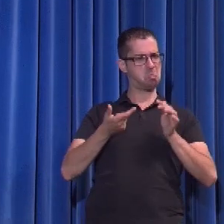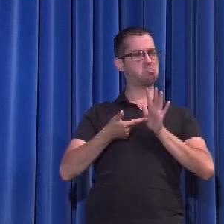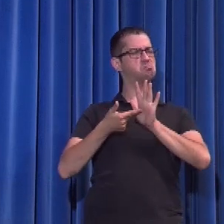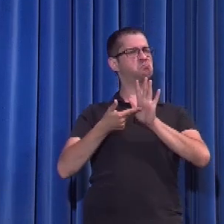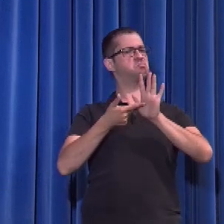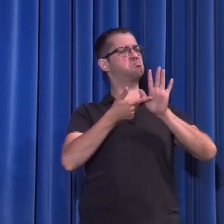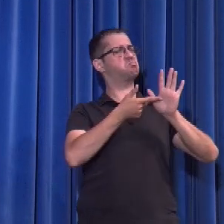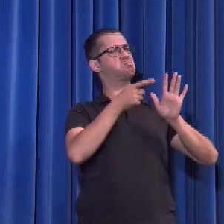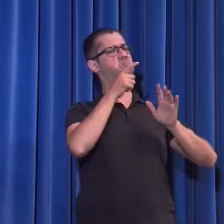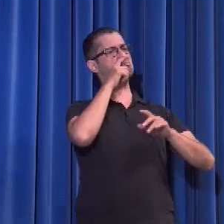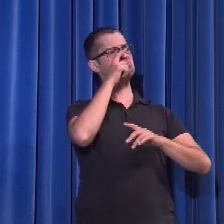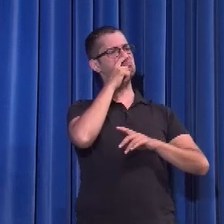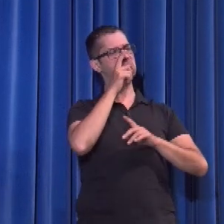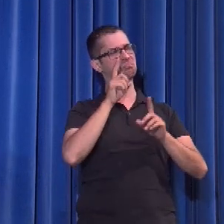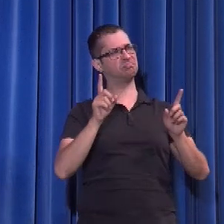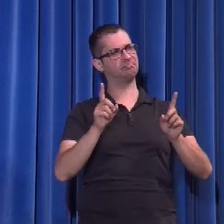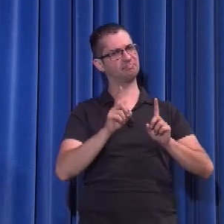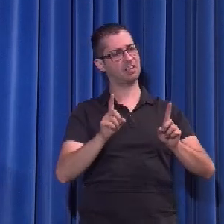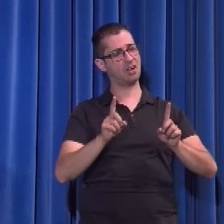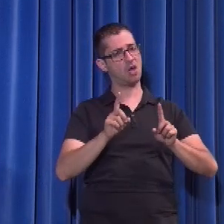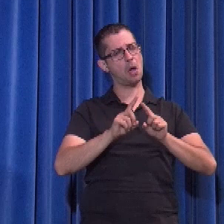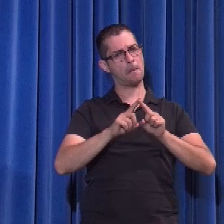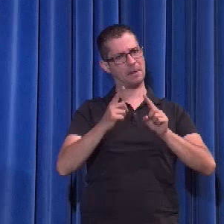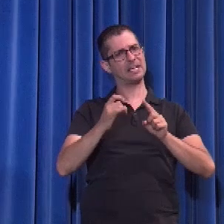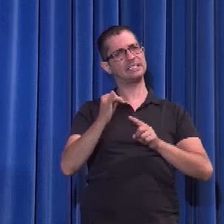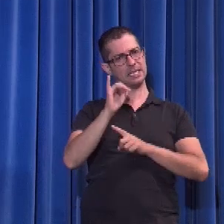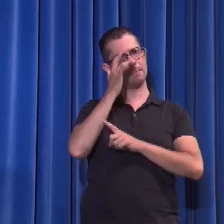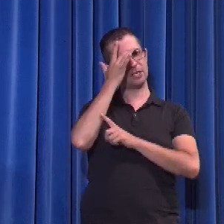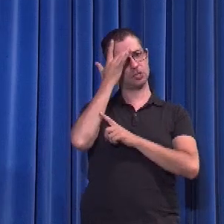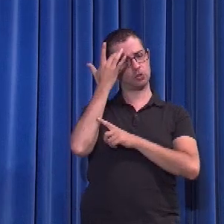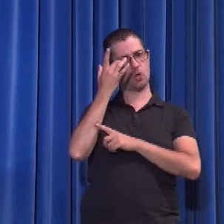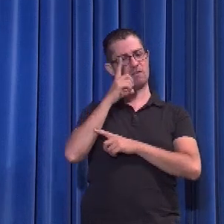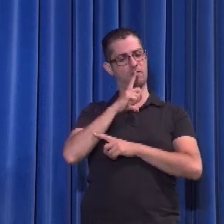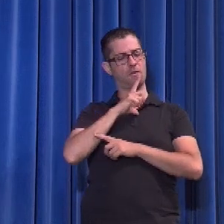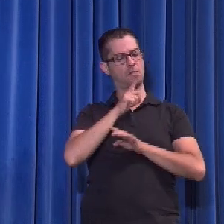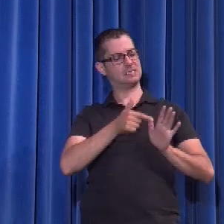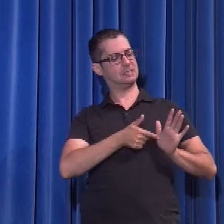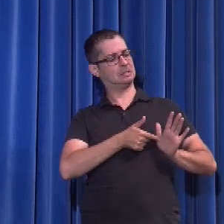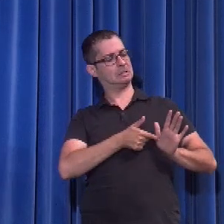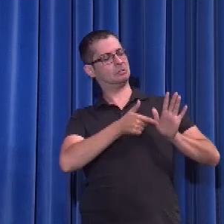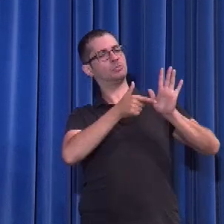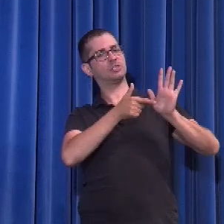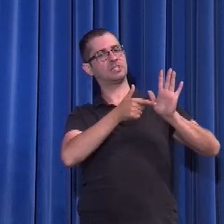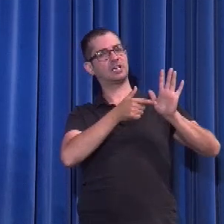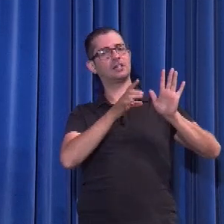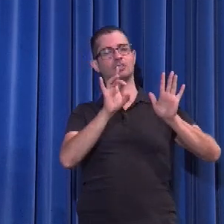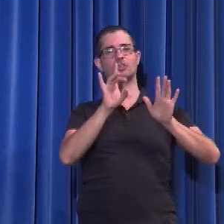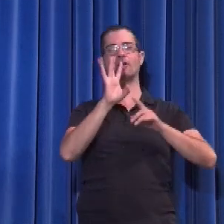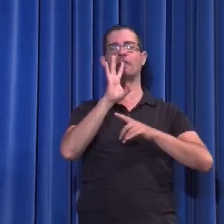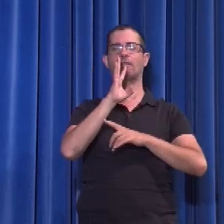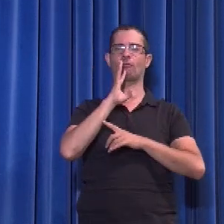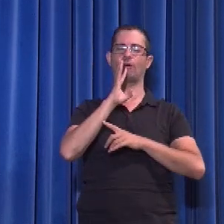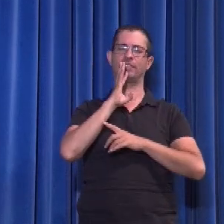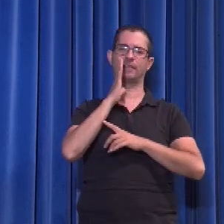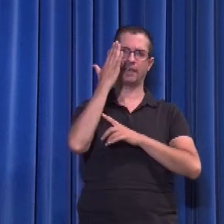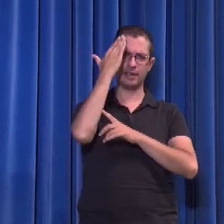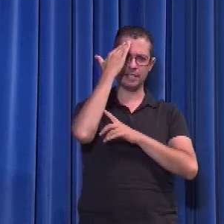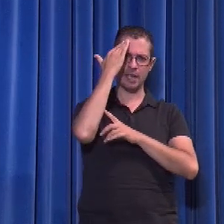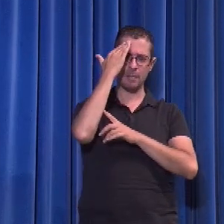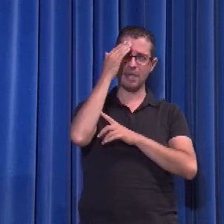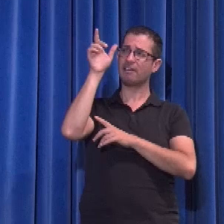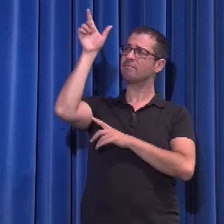se gloriar, glorie-se nisto, só nisto, em me conhecer, e saber que eu